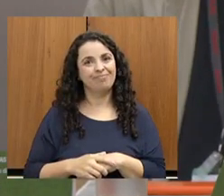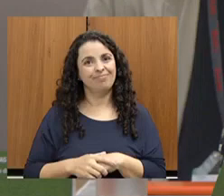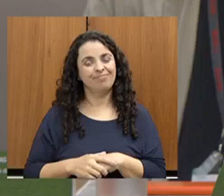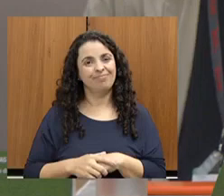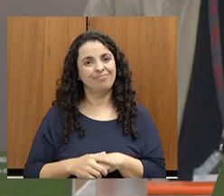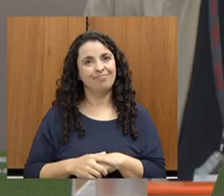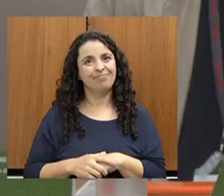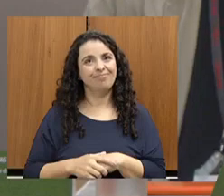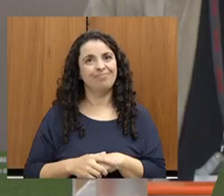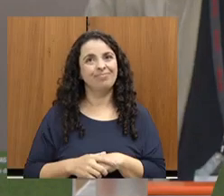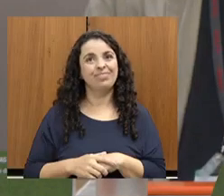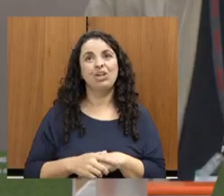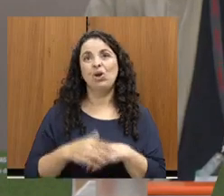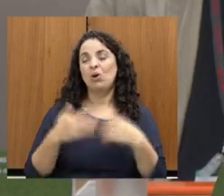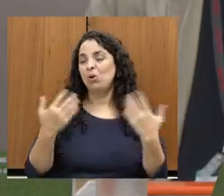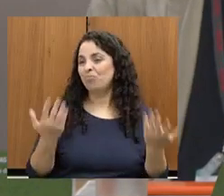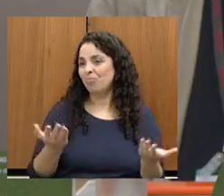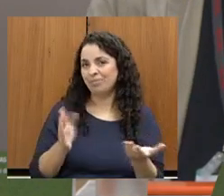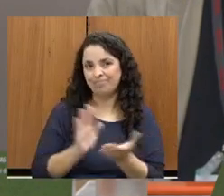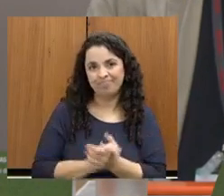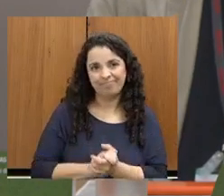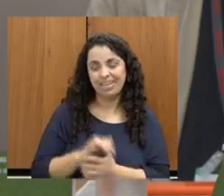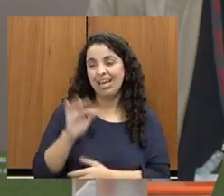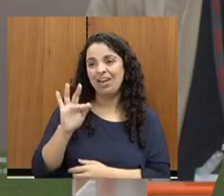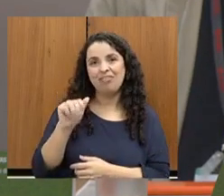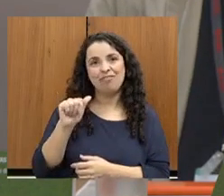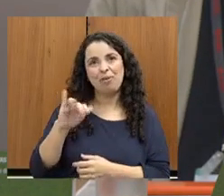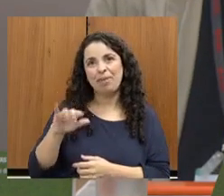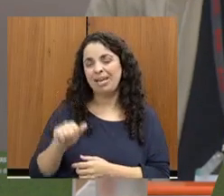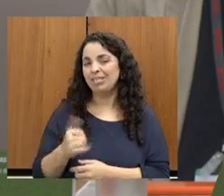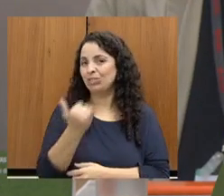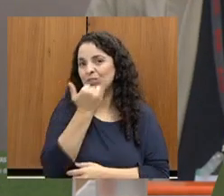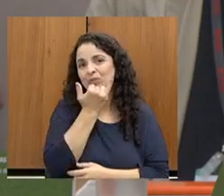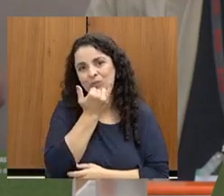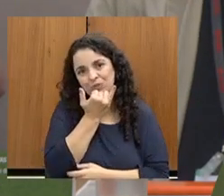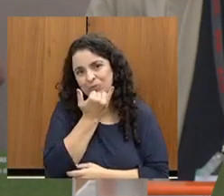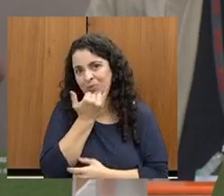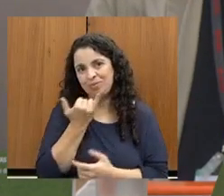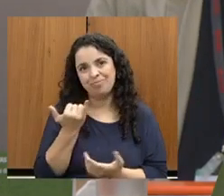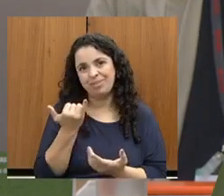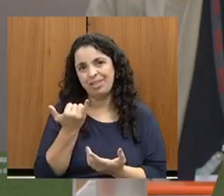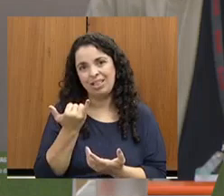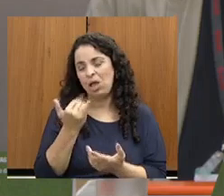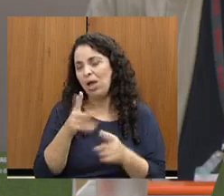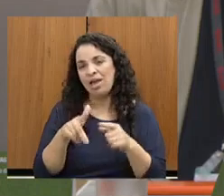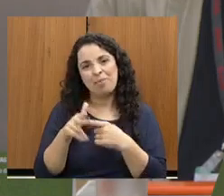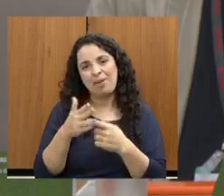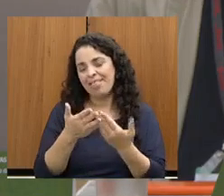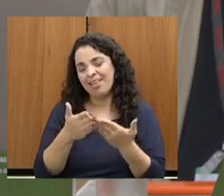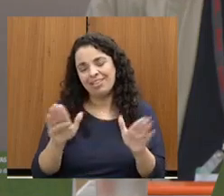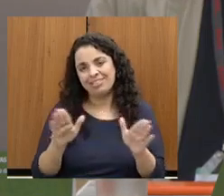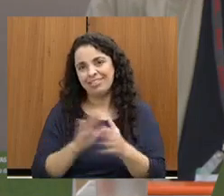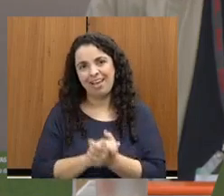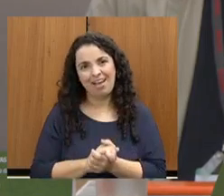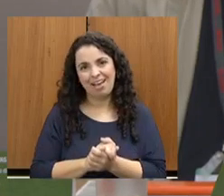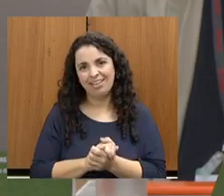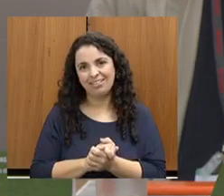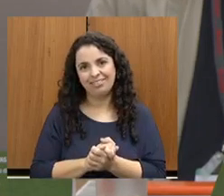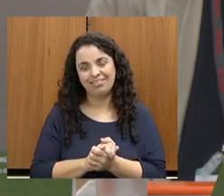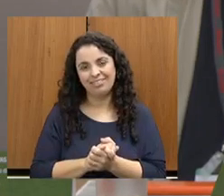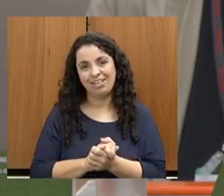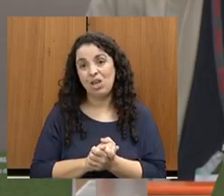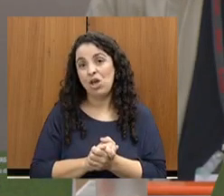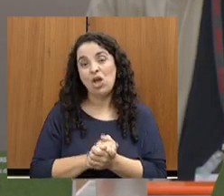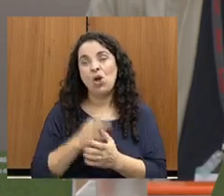recebeu qualquer ódio, não partiu da nossa família porque eu não os conheço. A minha questão sempre foi contra a escola.